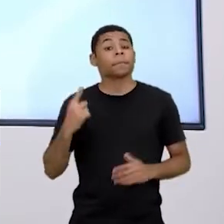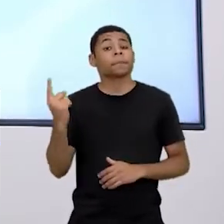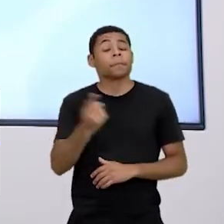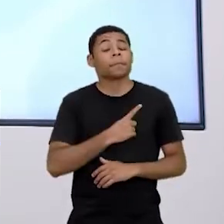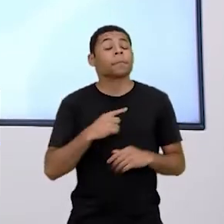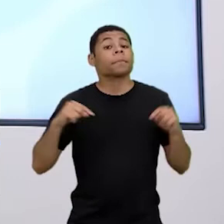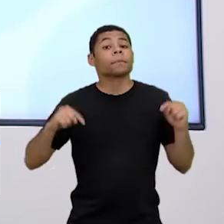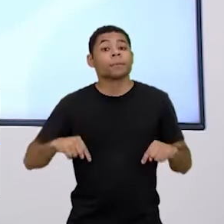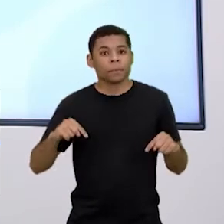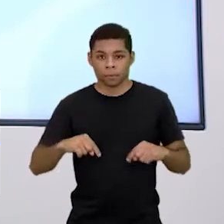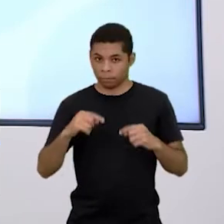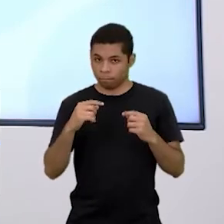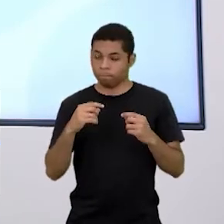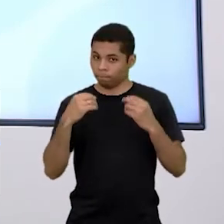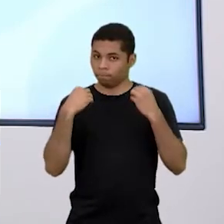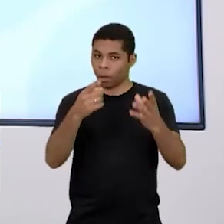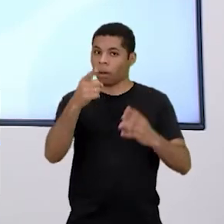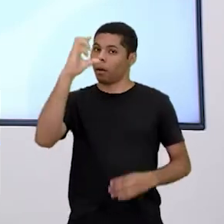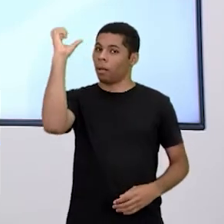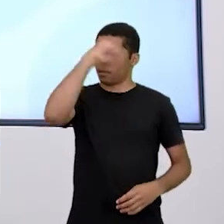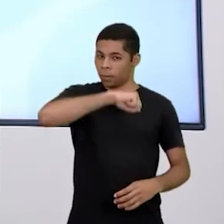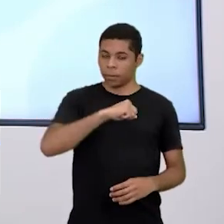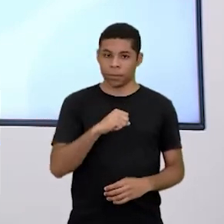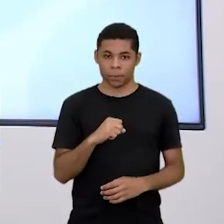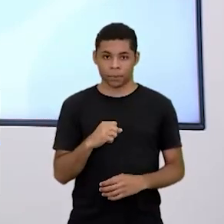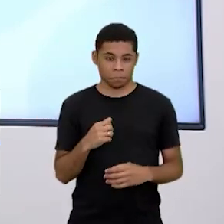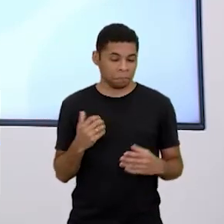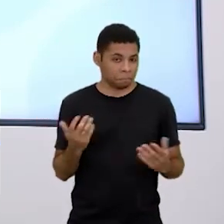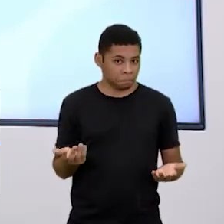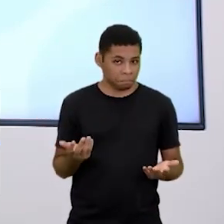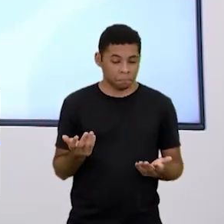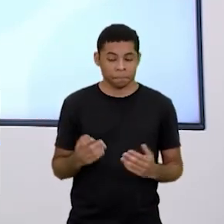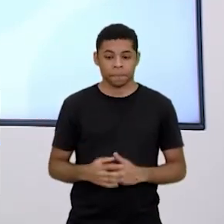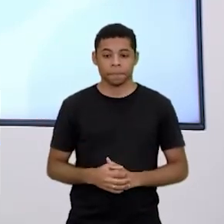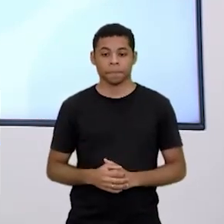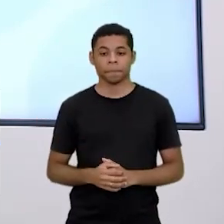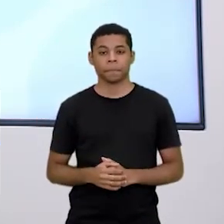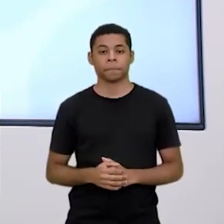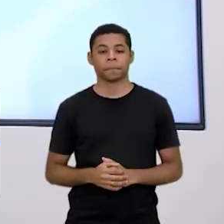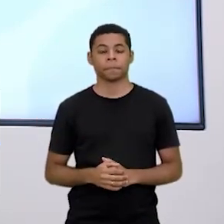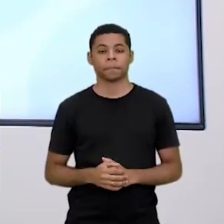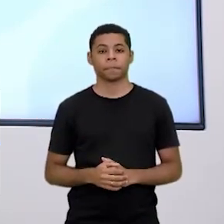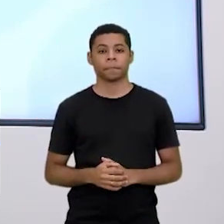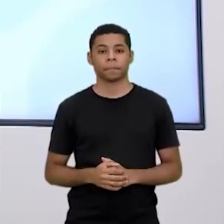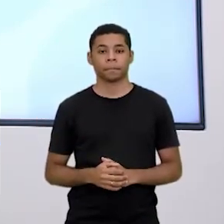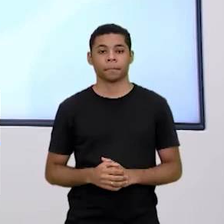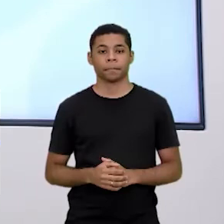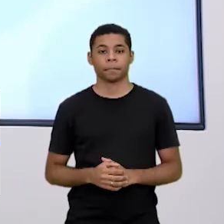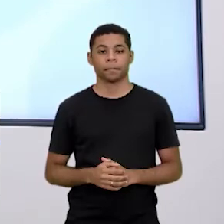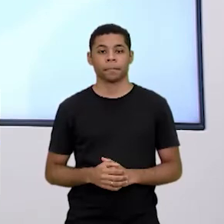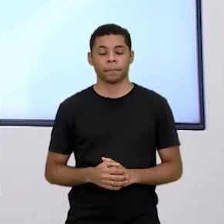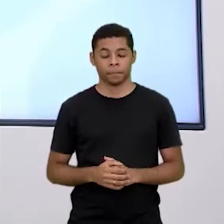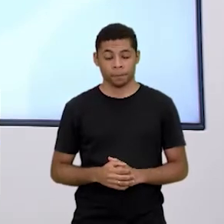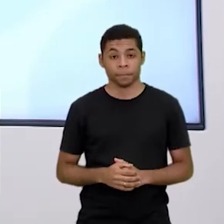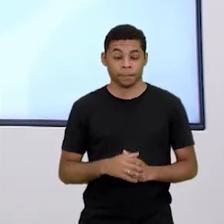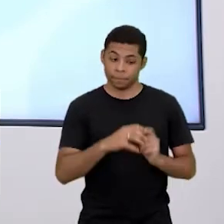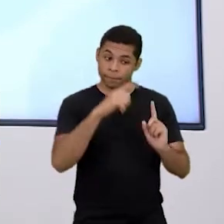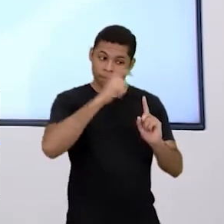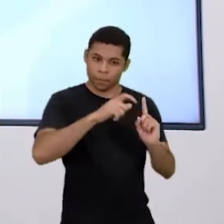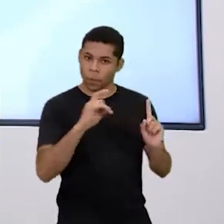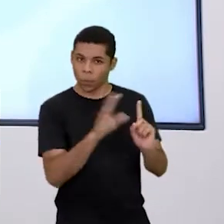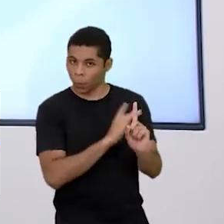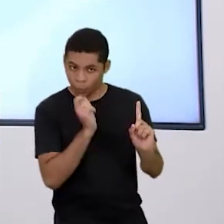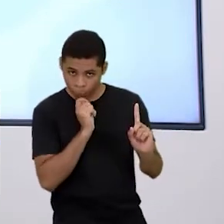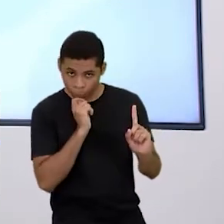deixa agora de missão para vocês aí, para essa parte de desenvolvimento. Vocês vão terminar de criar essa